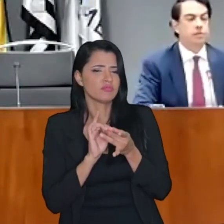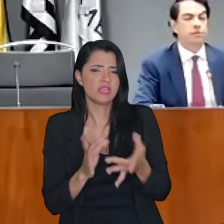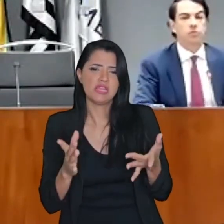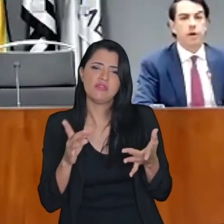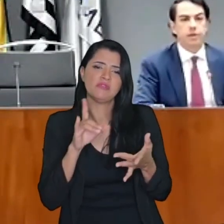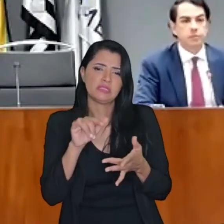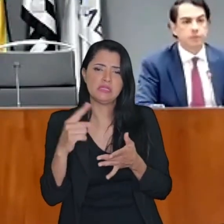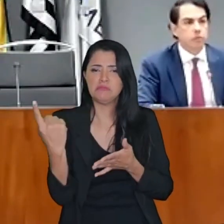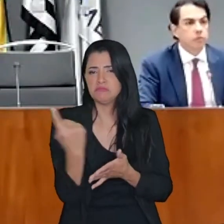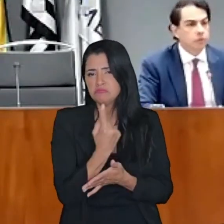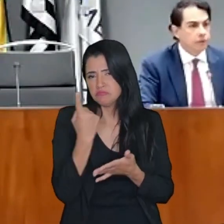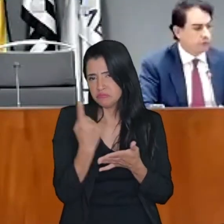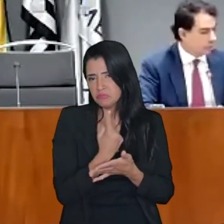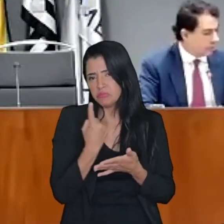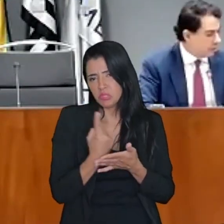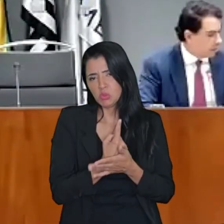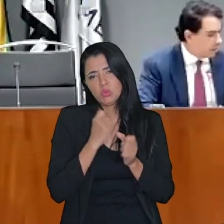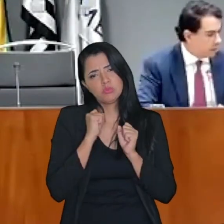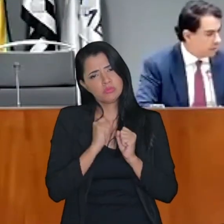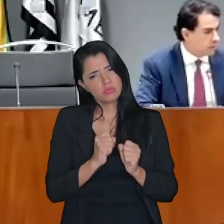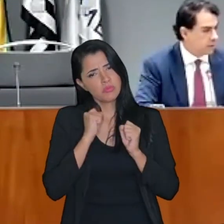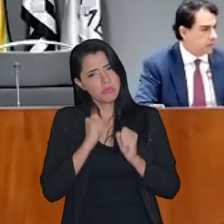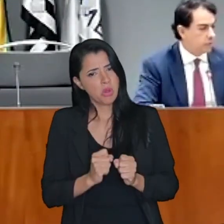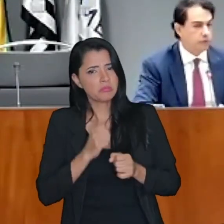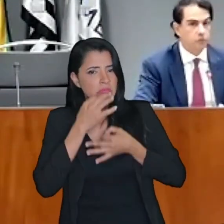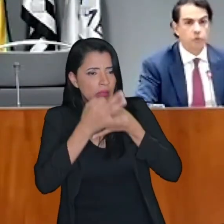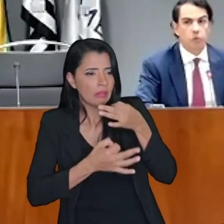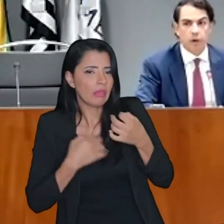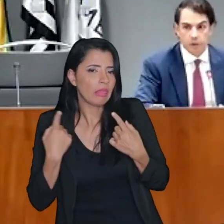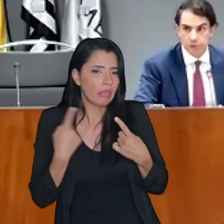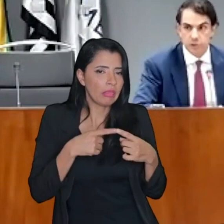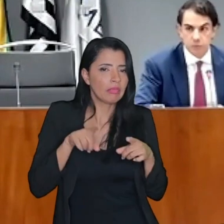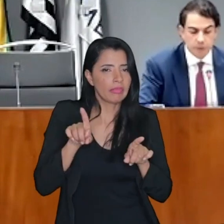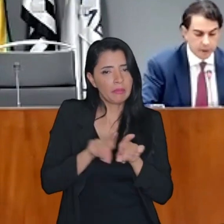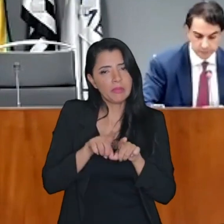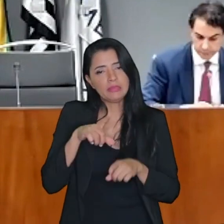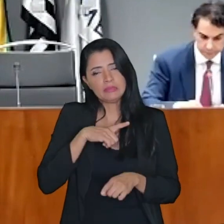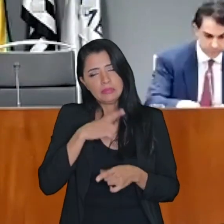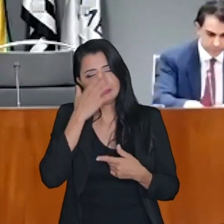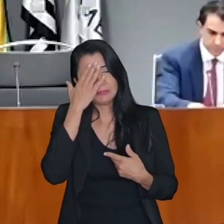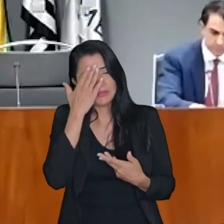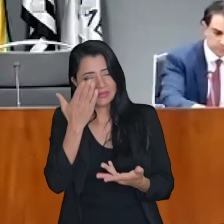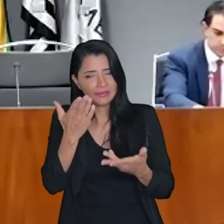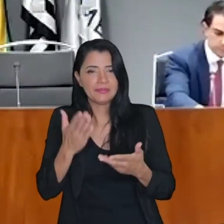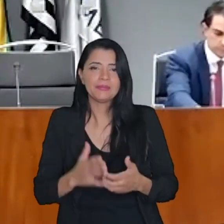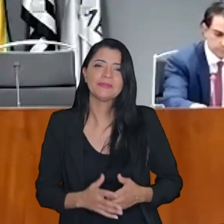disposição para as eventuais perguntas e críticas que, porventura, ocorrerem. Muitíssimo obrigado.